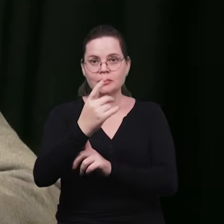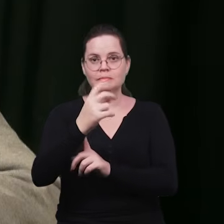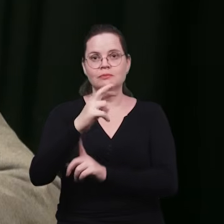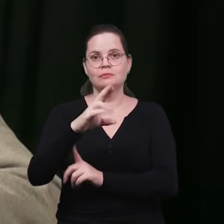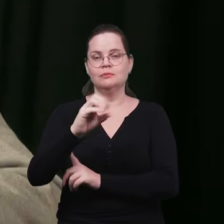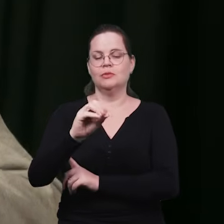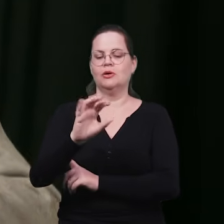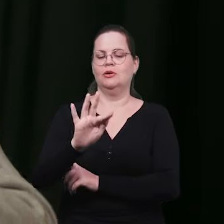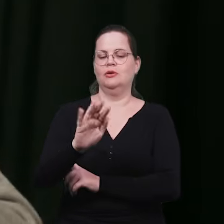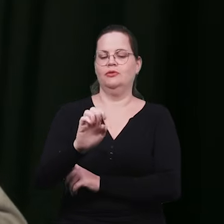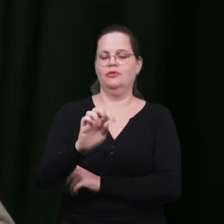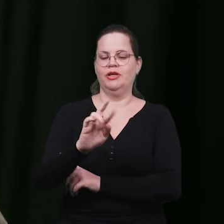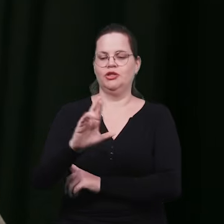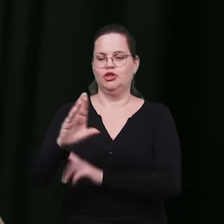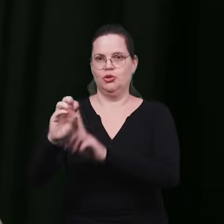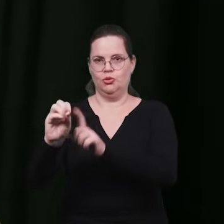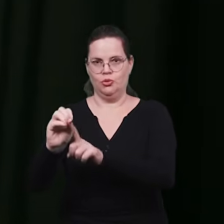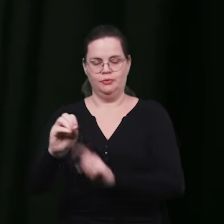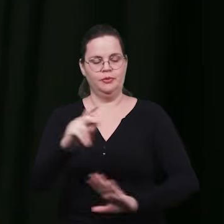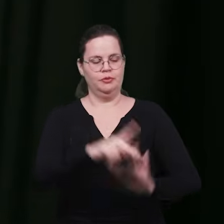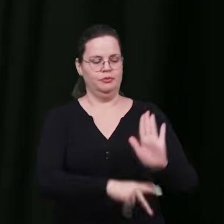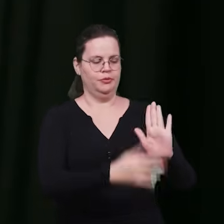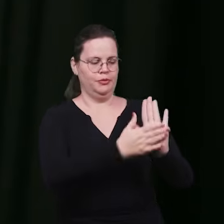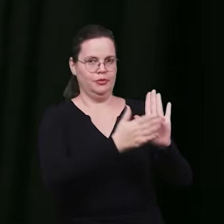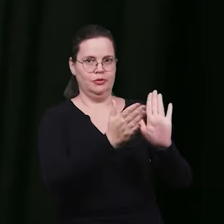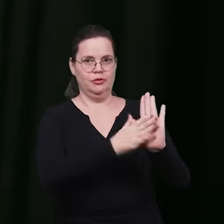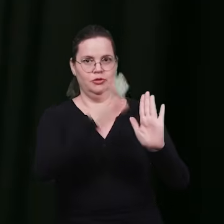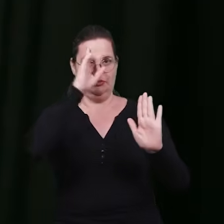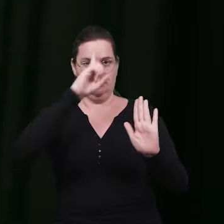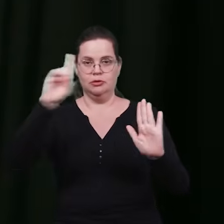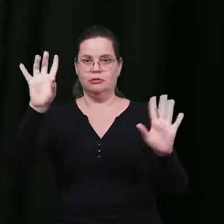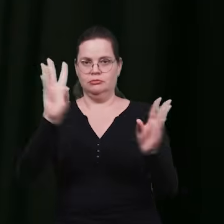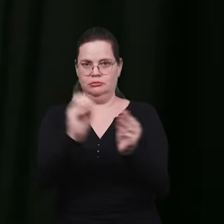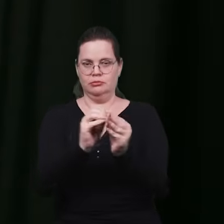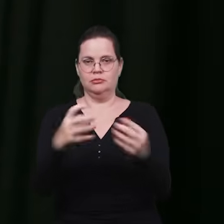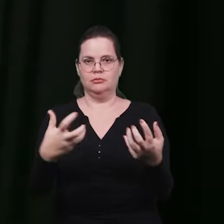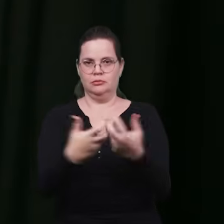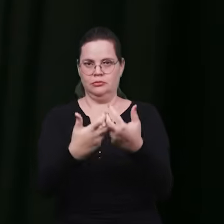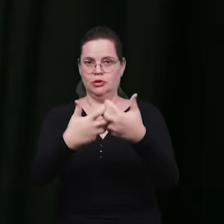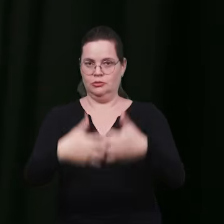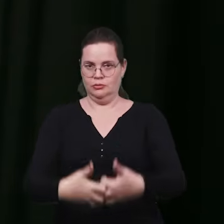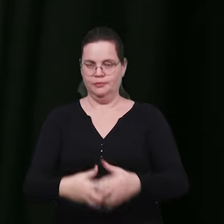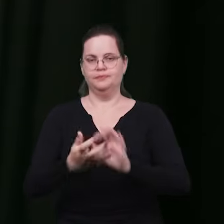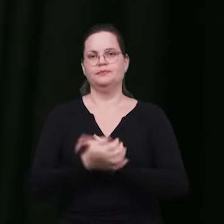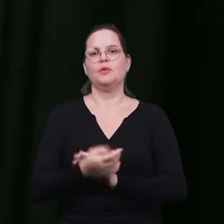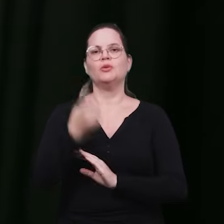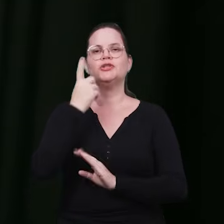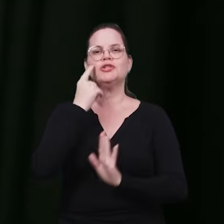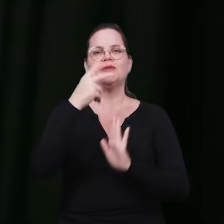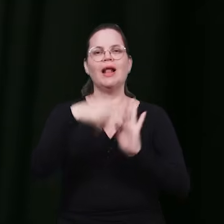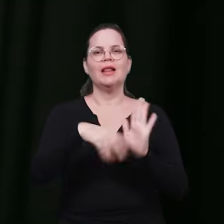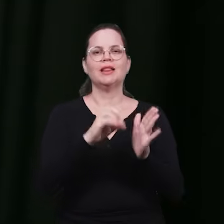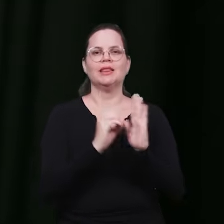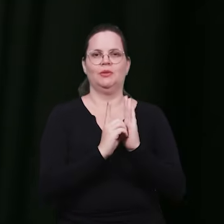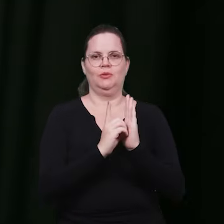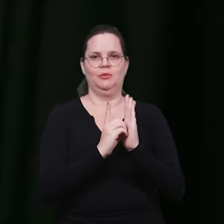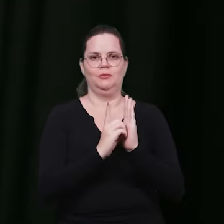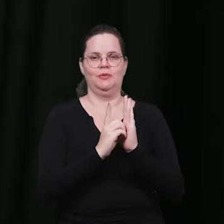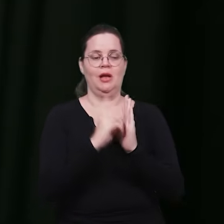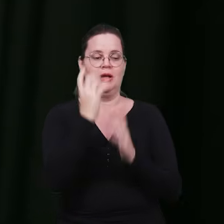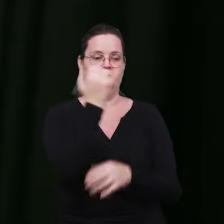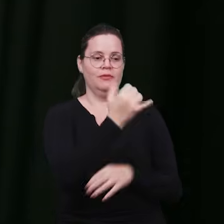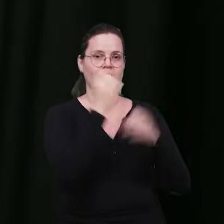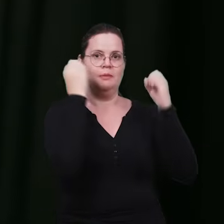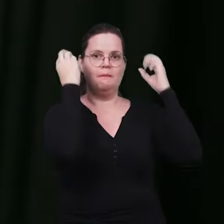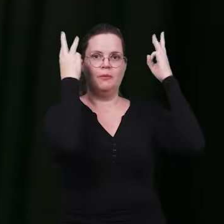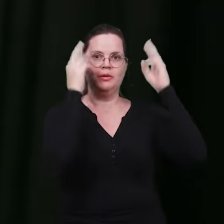projeto de Deus. Quando nós vamos lá em Deuteronômio, quando o Senhor vai falar com Moisés